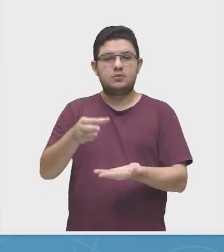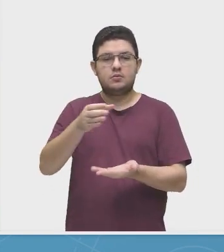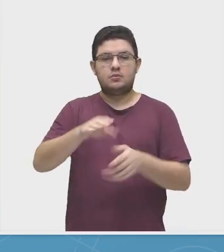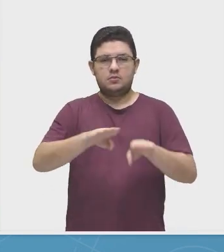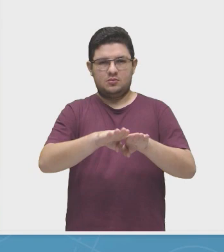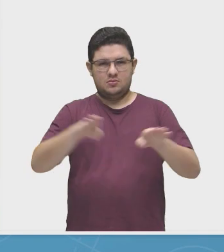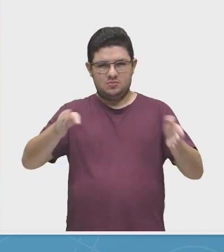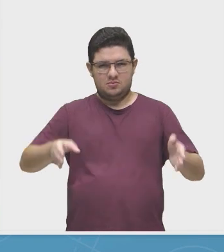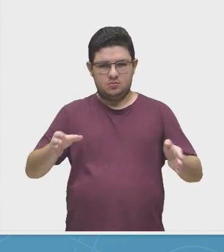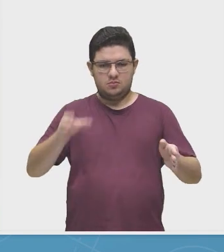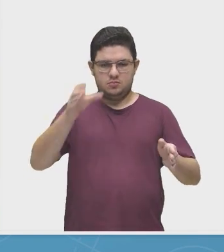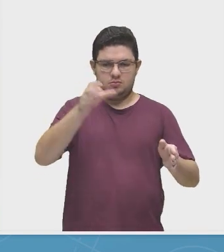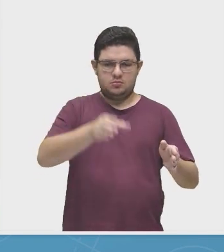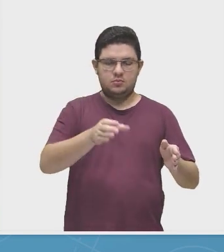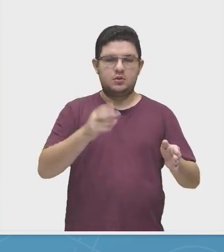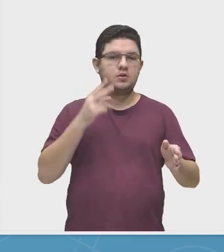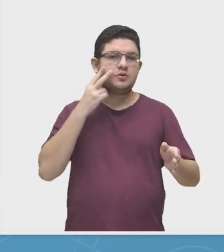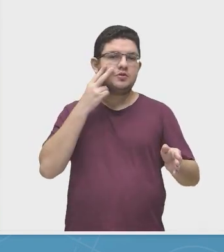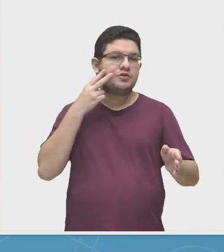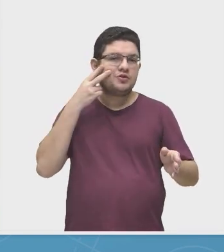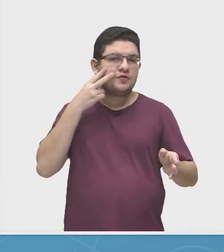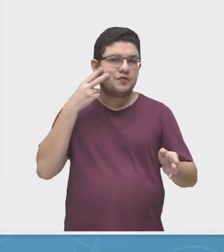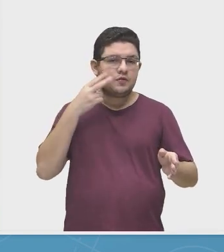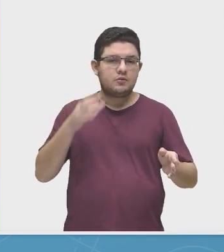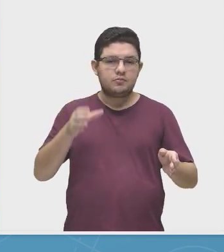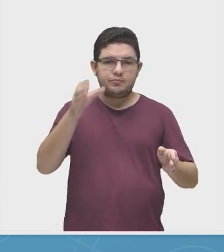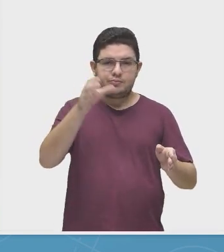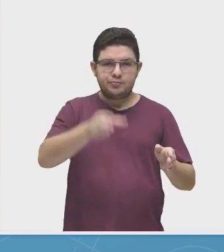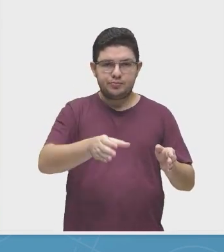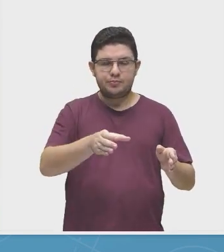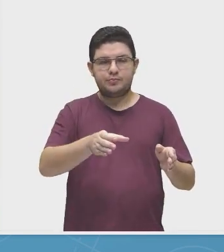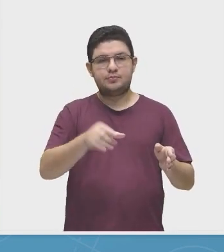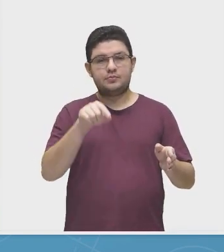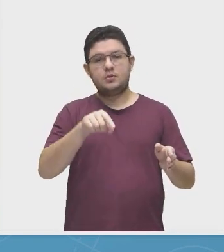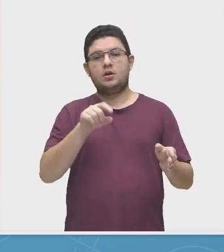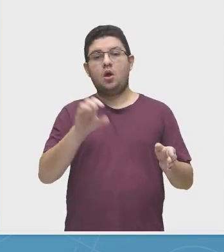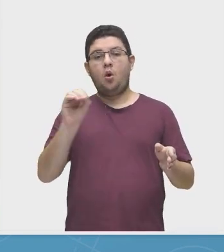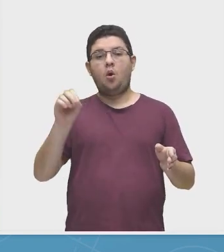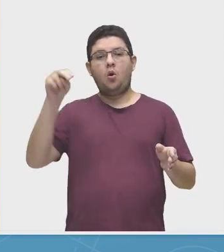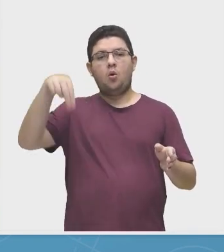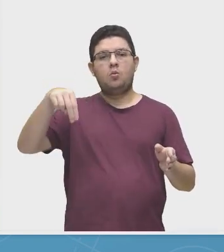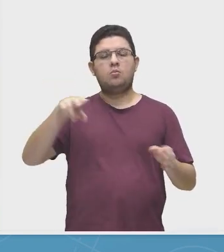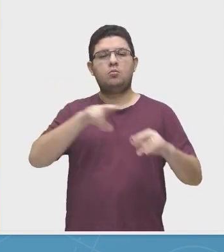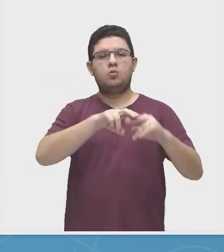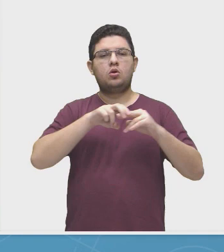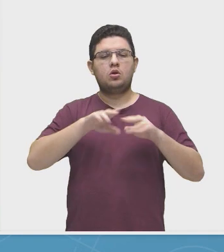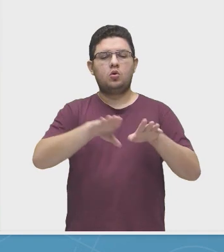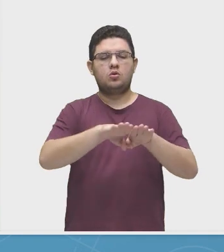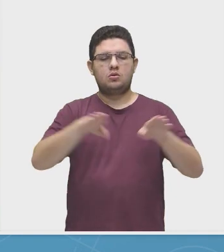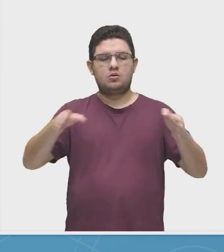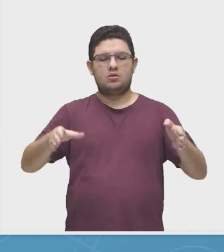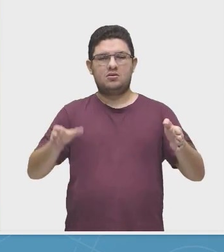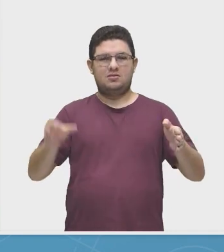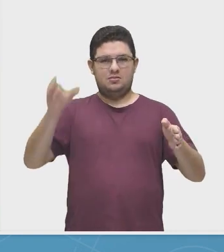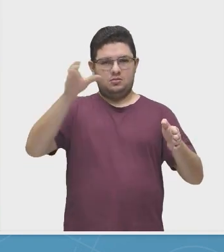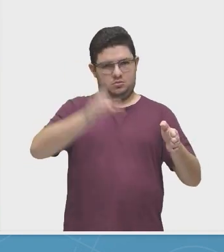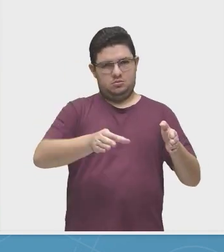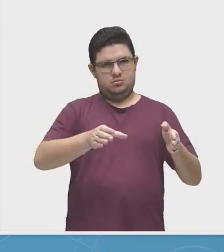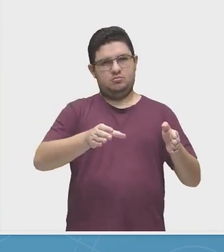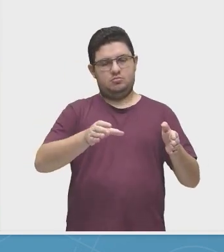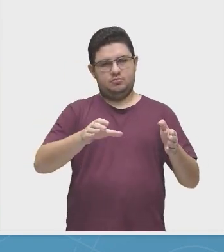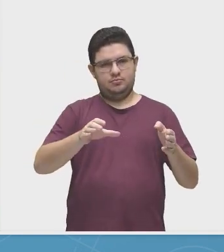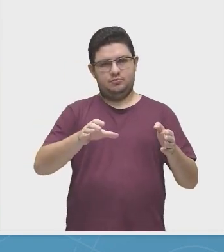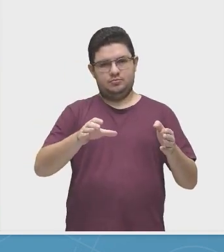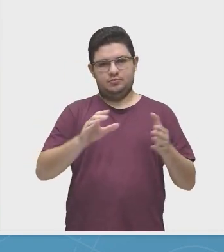sobre a mesa. Repare que on, então, sendo utilizado aí com essa ideia aí de